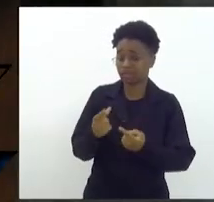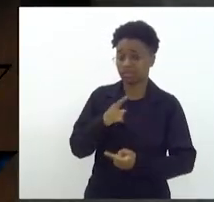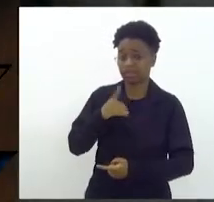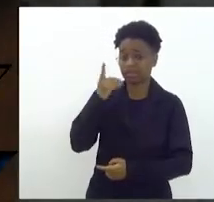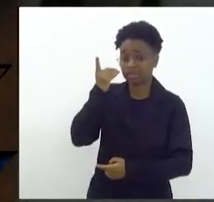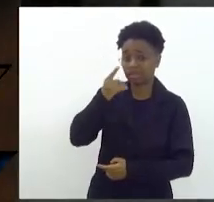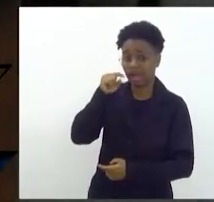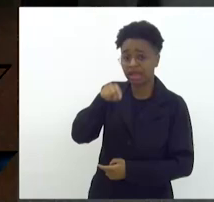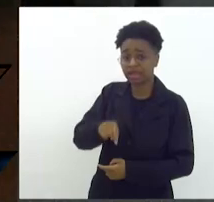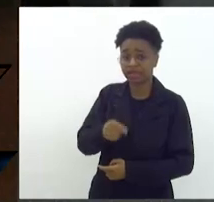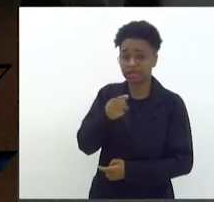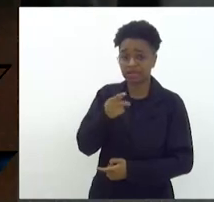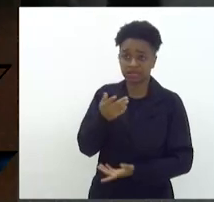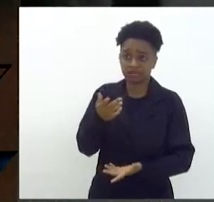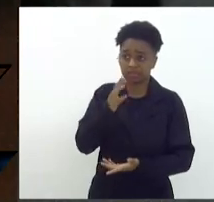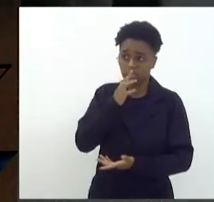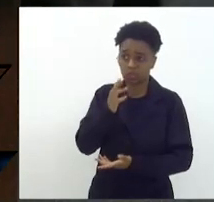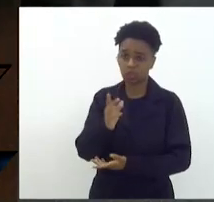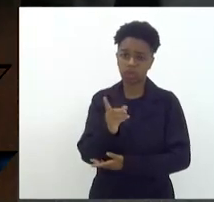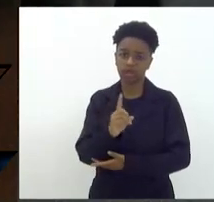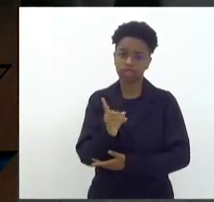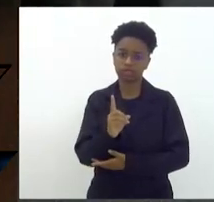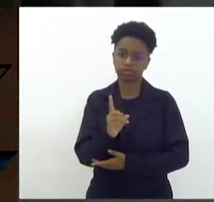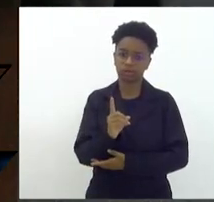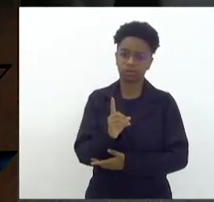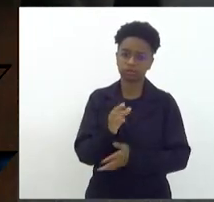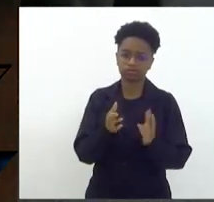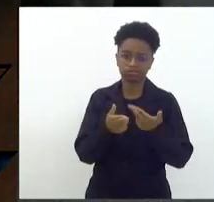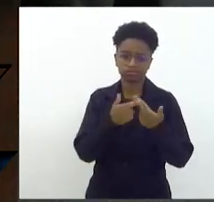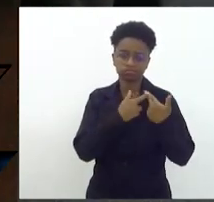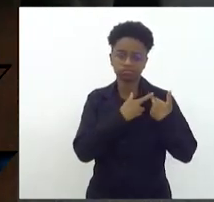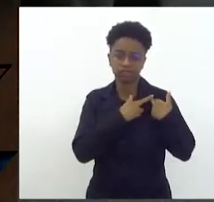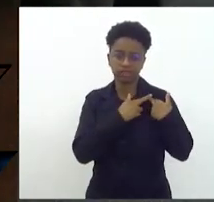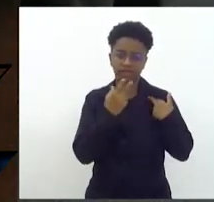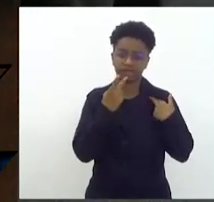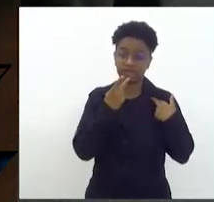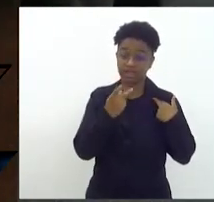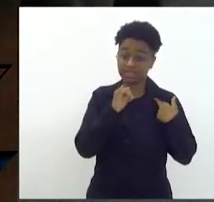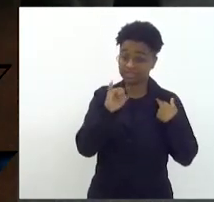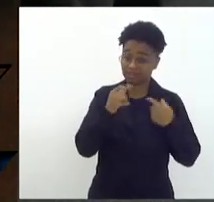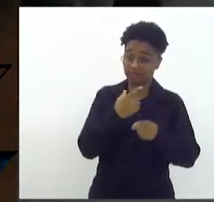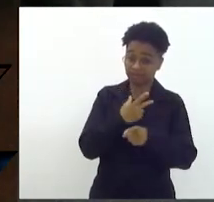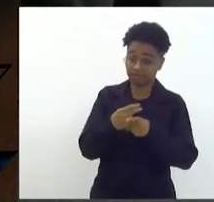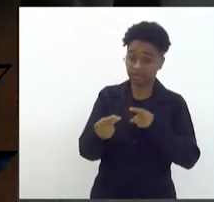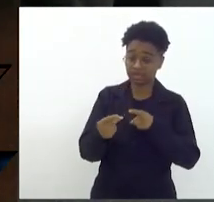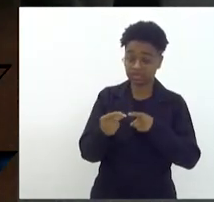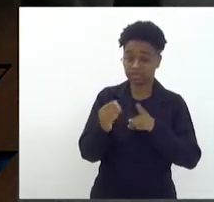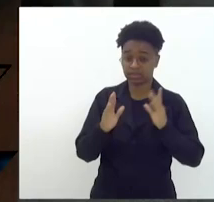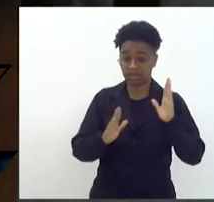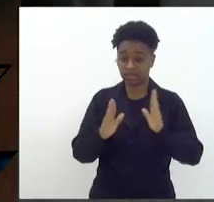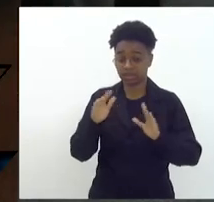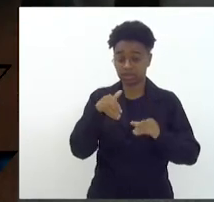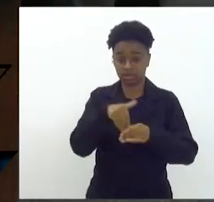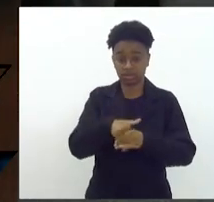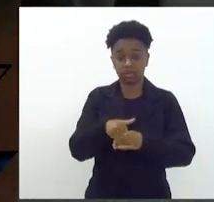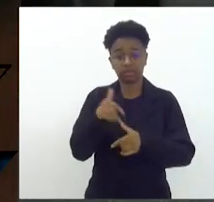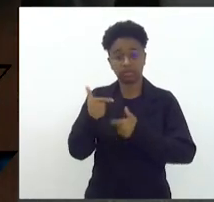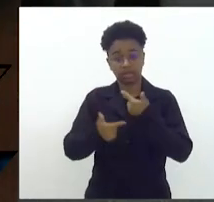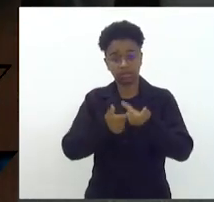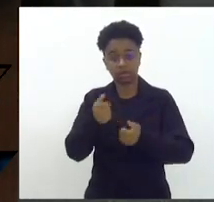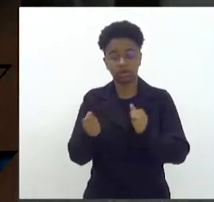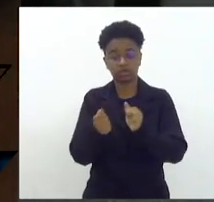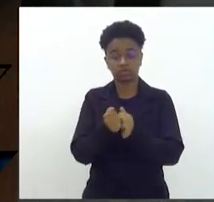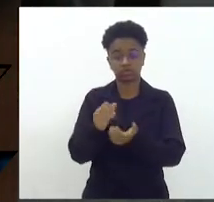aqui que no mínimo não responda de forma responsável que ganhando a eleição vai trabalhar junto com aquela